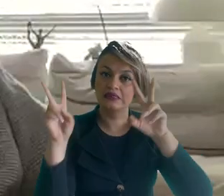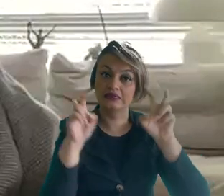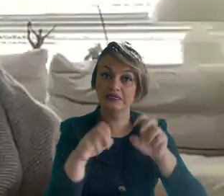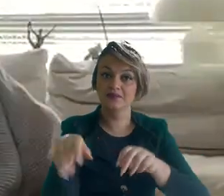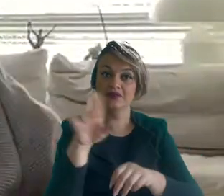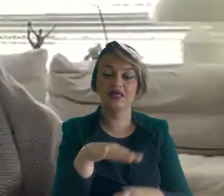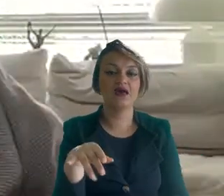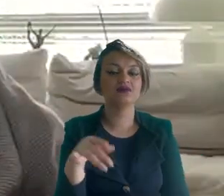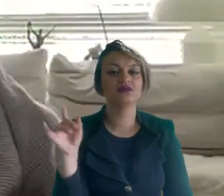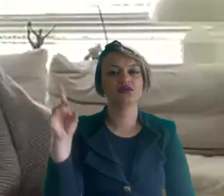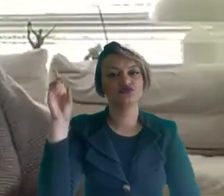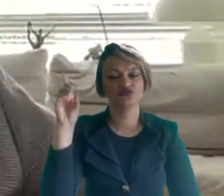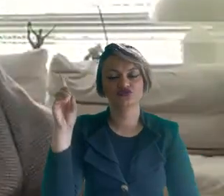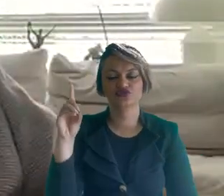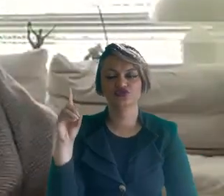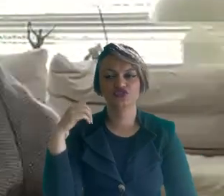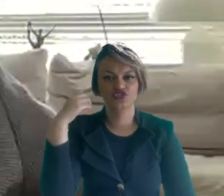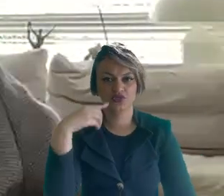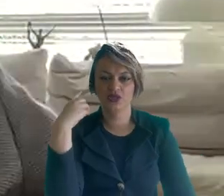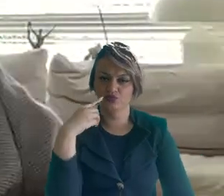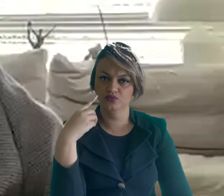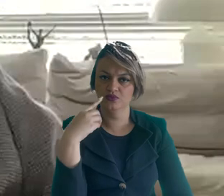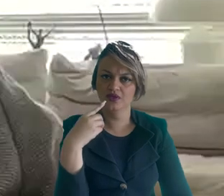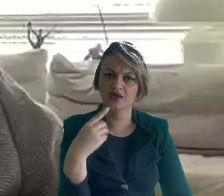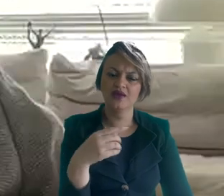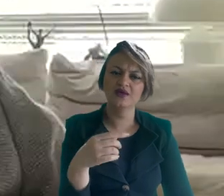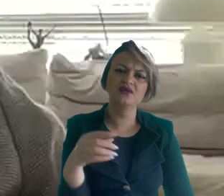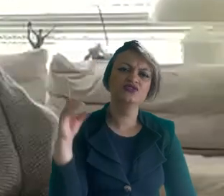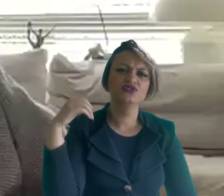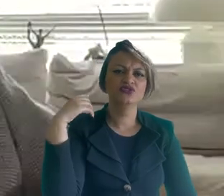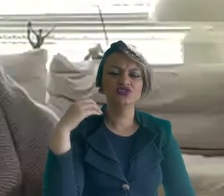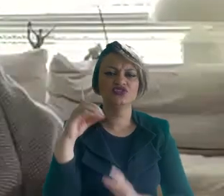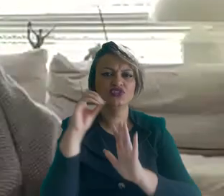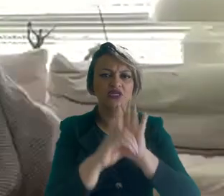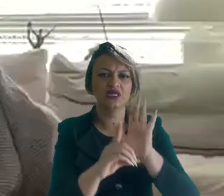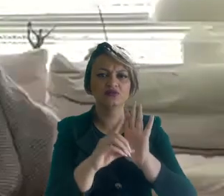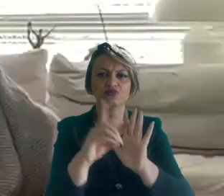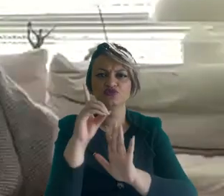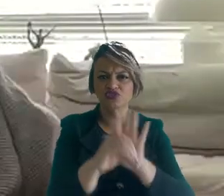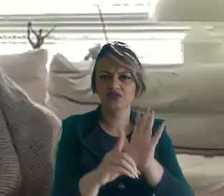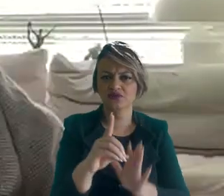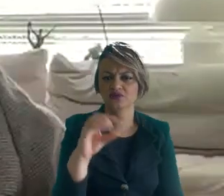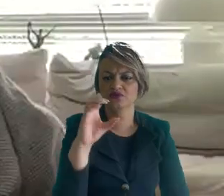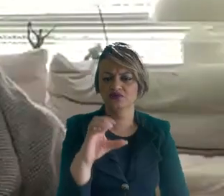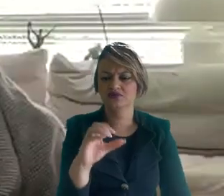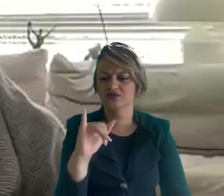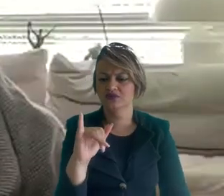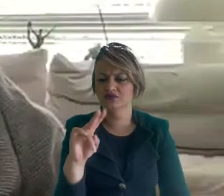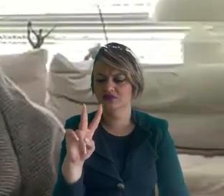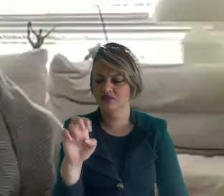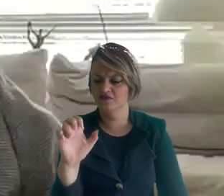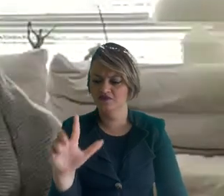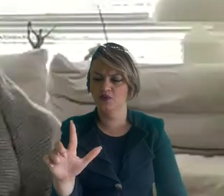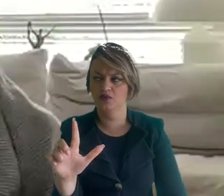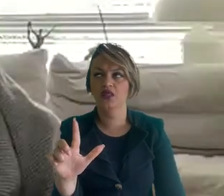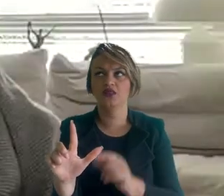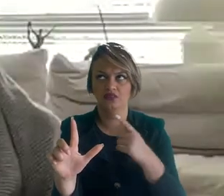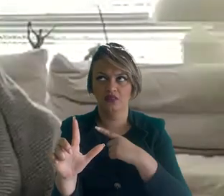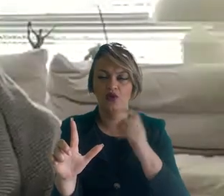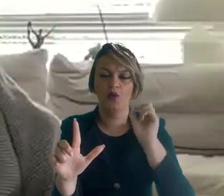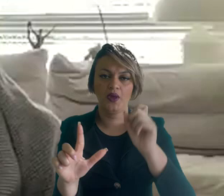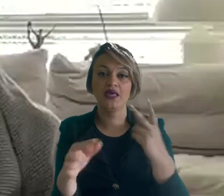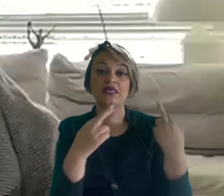nós não podemos pensar em Direito Civil sem falar sobre responsabilidade civil